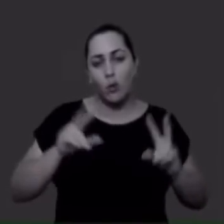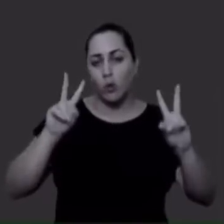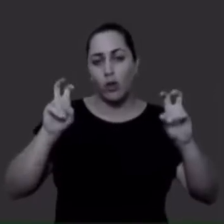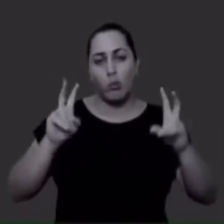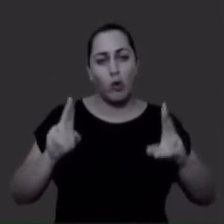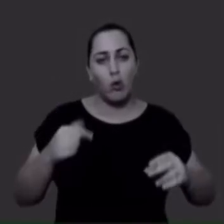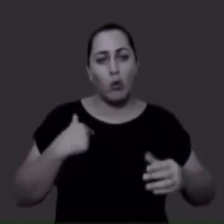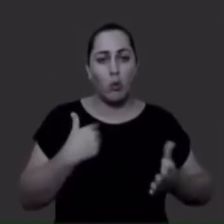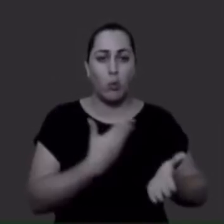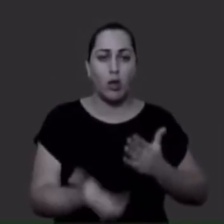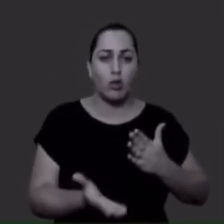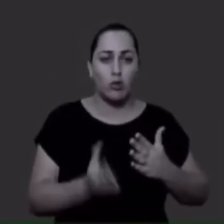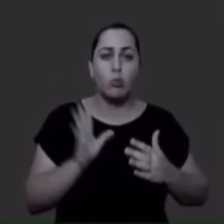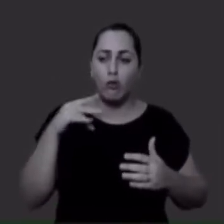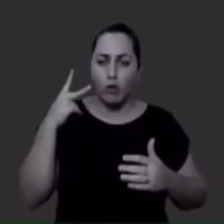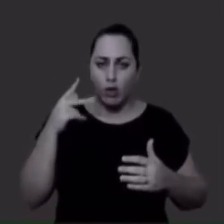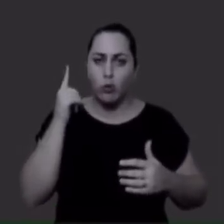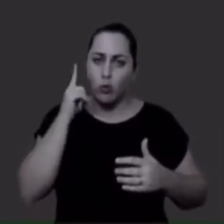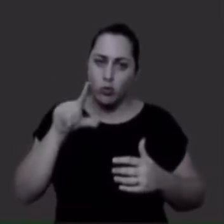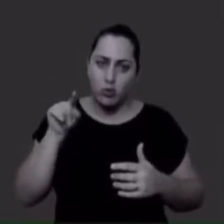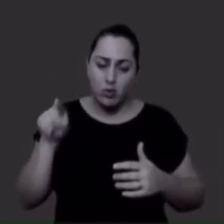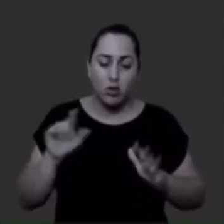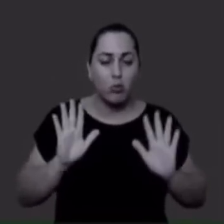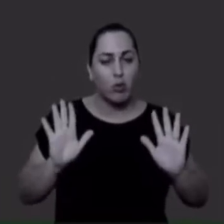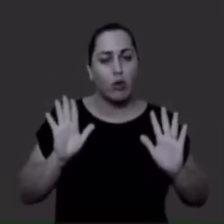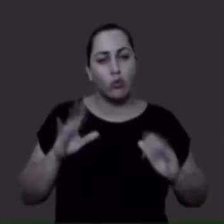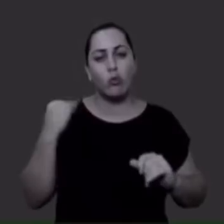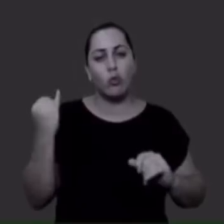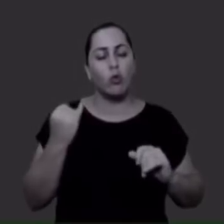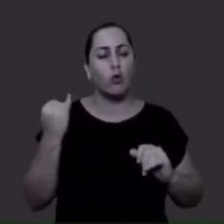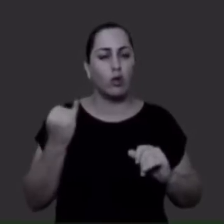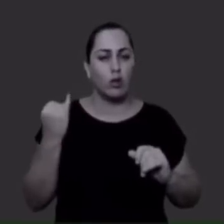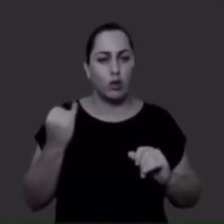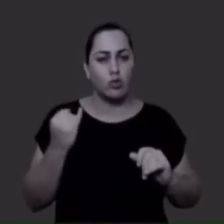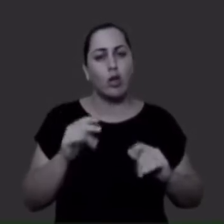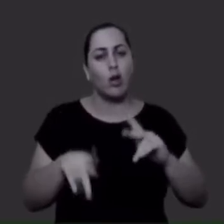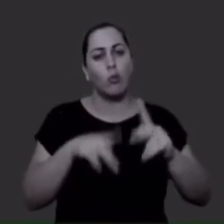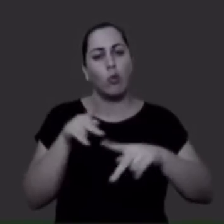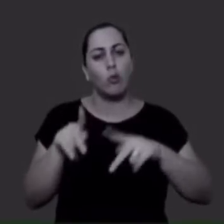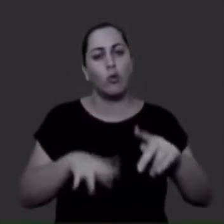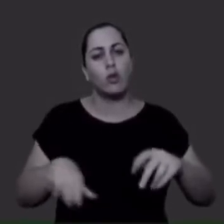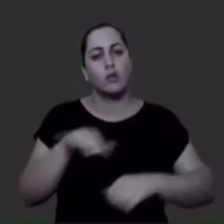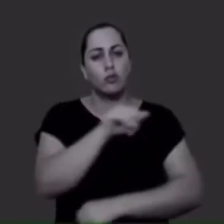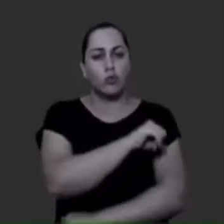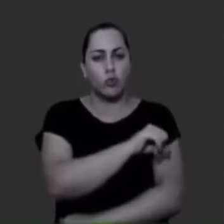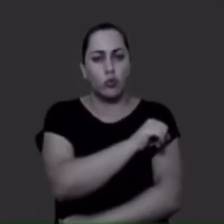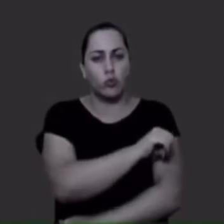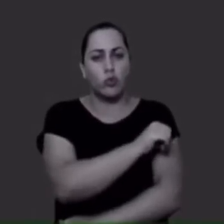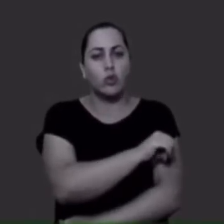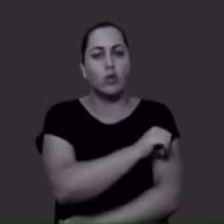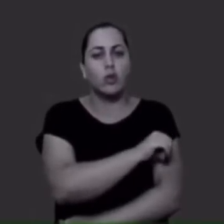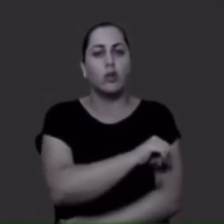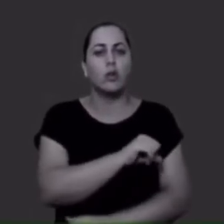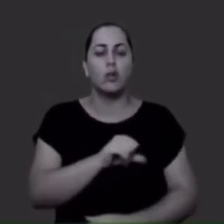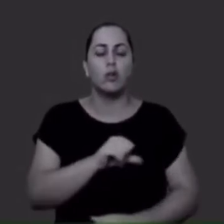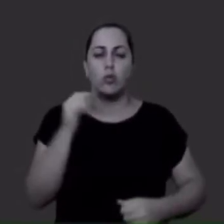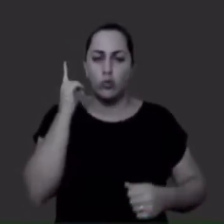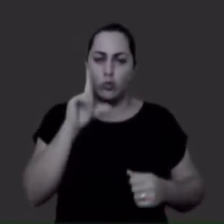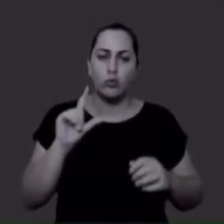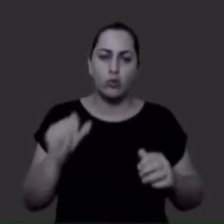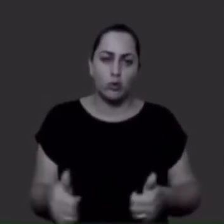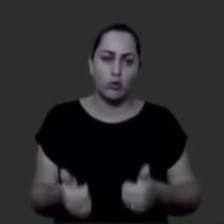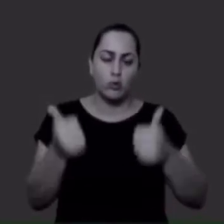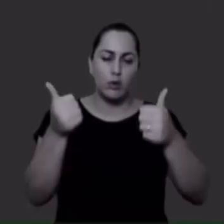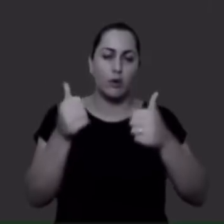perdi. E o vereador ganhou, mas o que importa é que no final a população carioca logrou êxito e